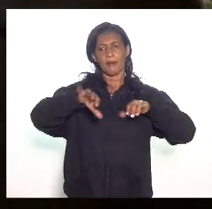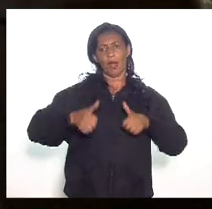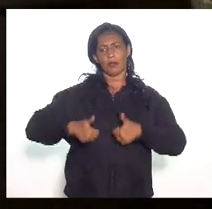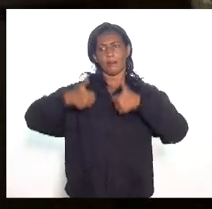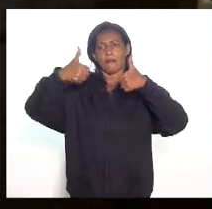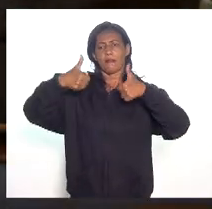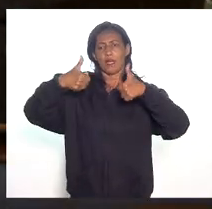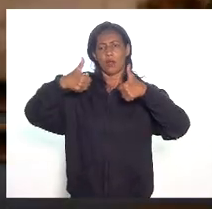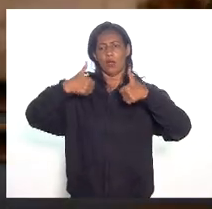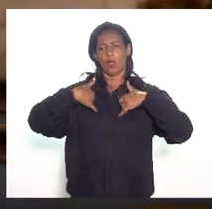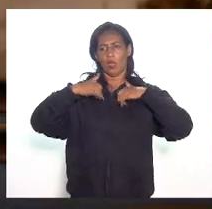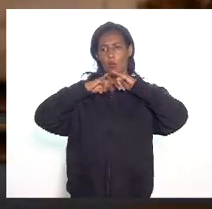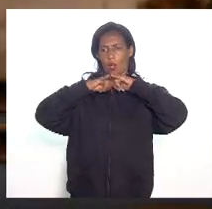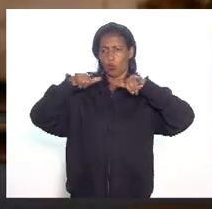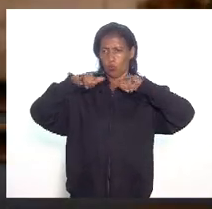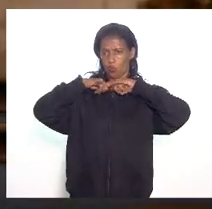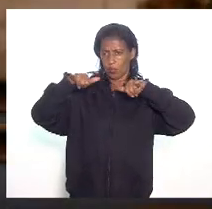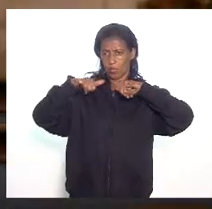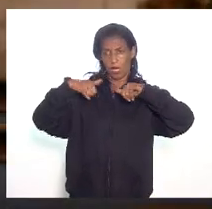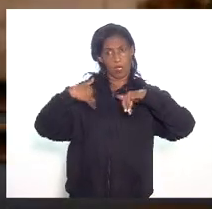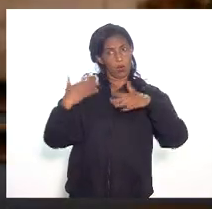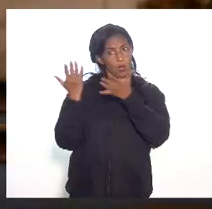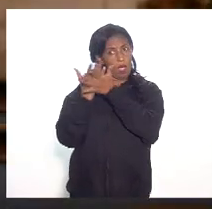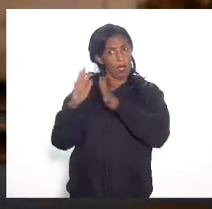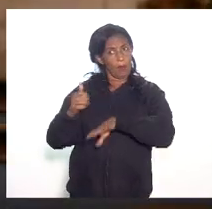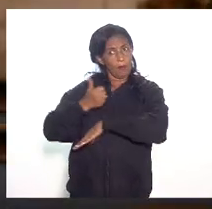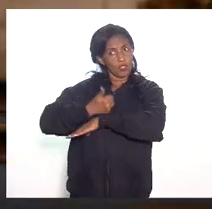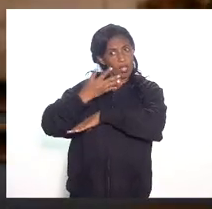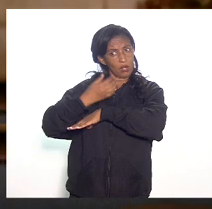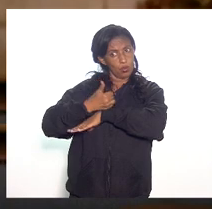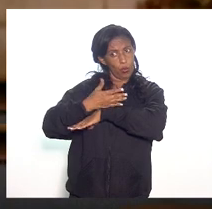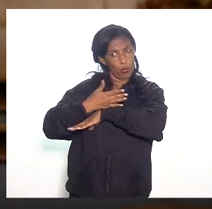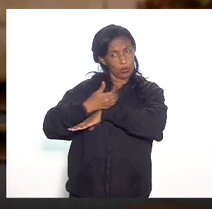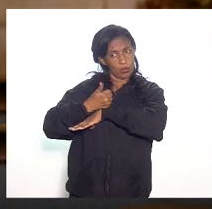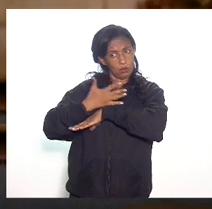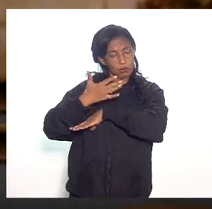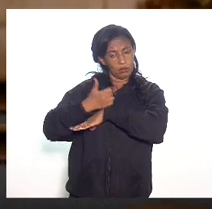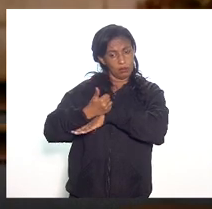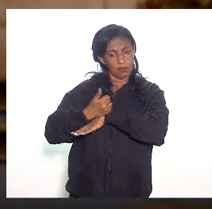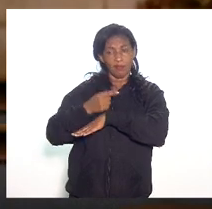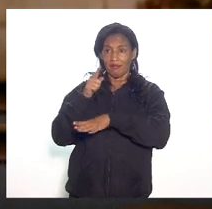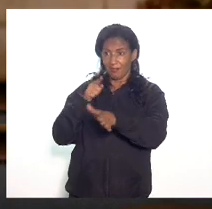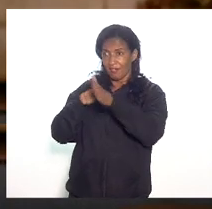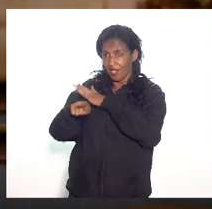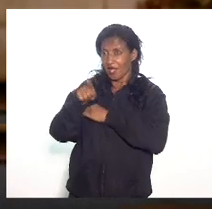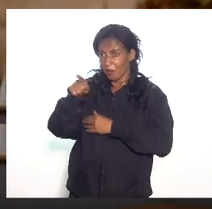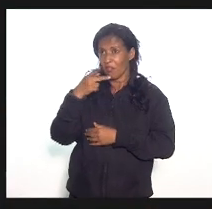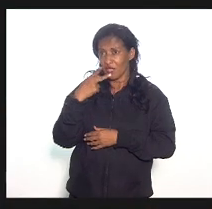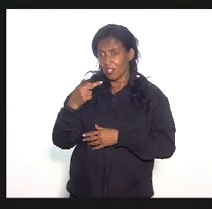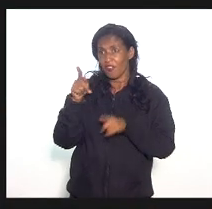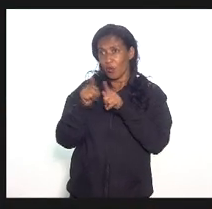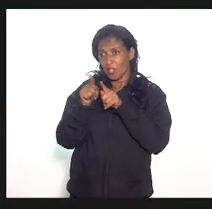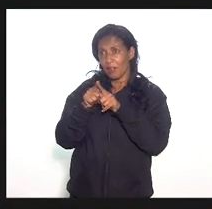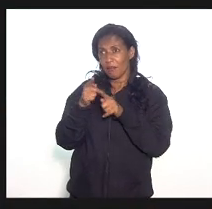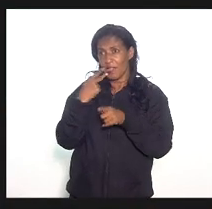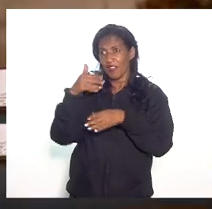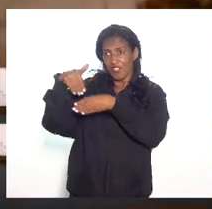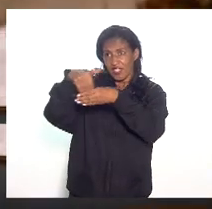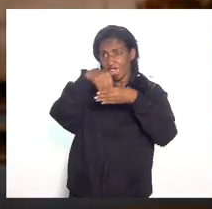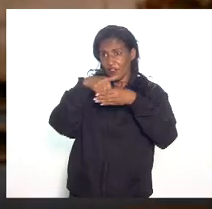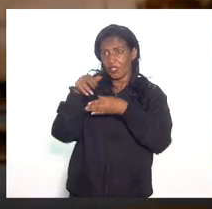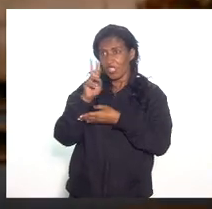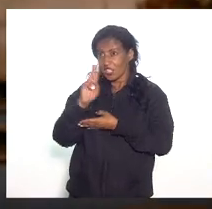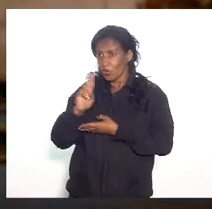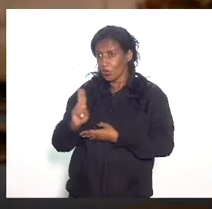só eu anunciei no início que eu ia terminar às 14 horas é mas o senhor também falou que ia fazer a votação nominal mas vou fazer a